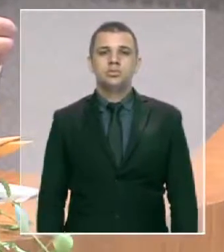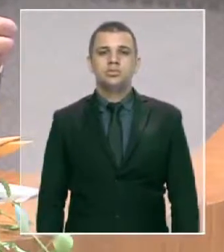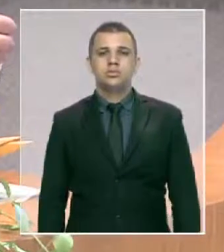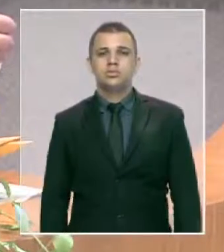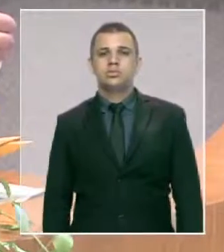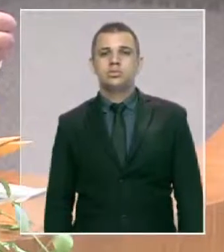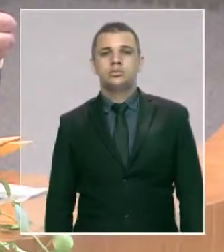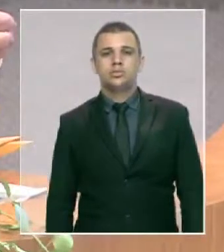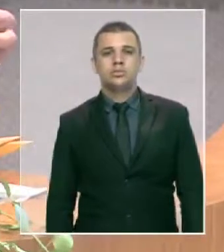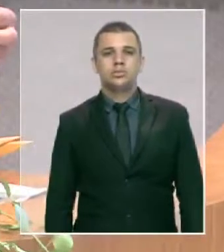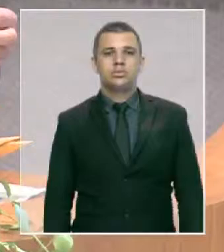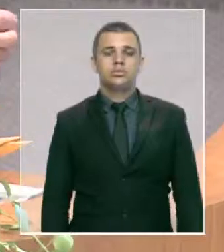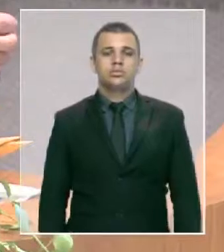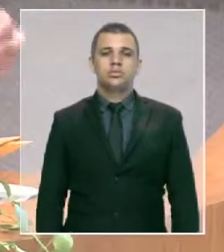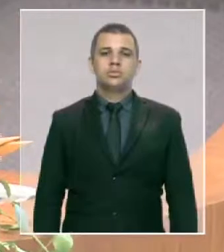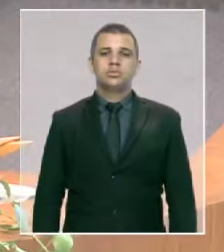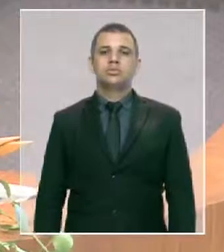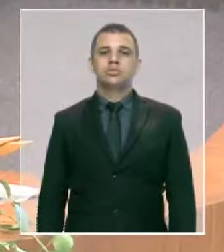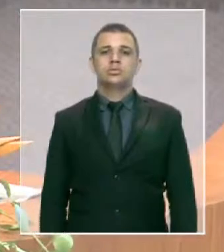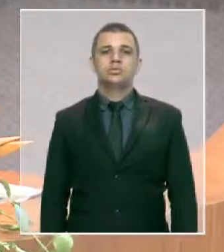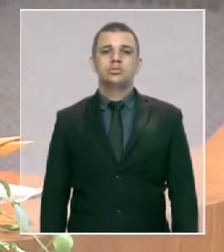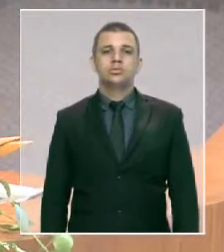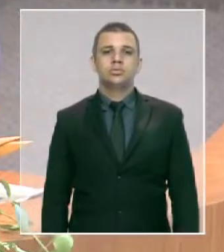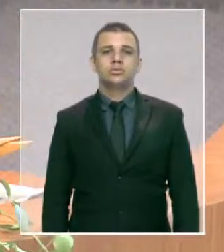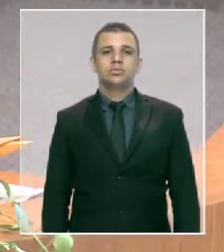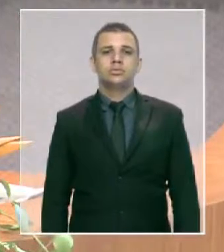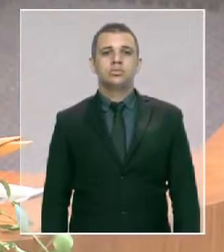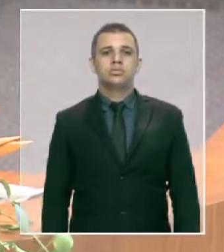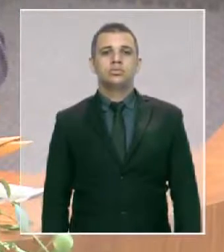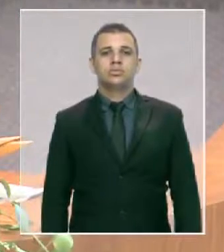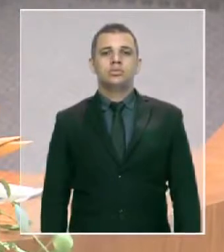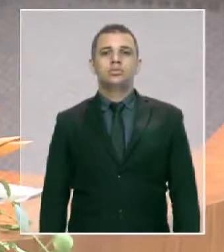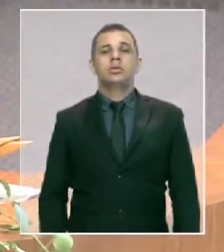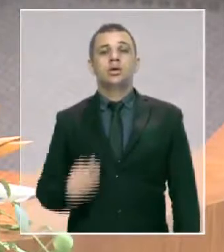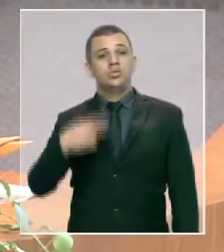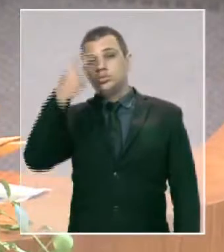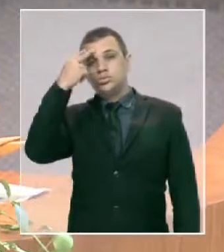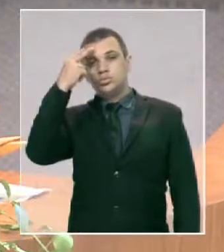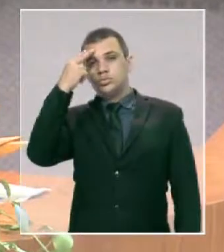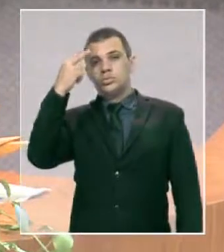passar batido no expediente hoje o absurdo